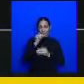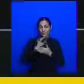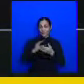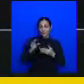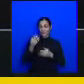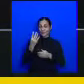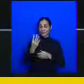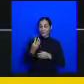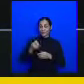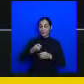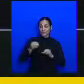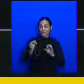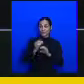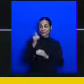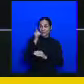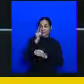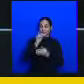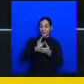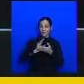a partir de 4 acertos.